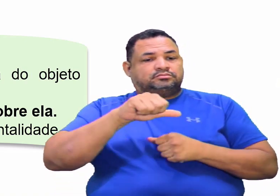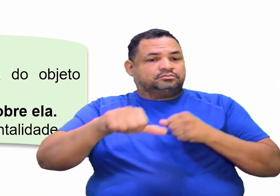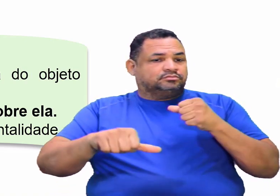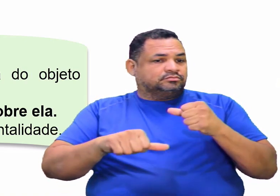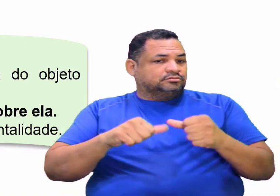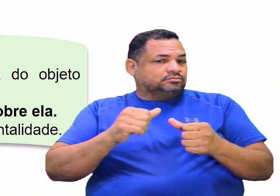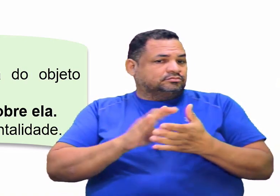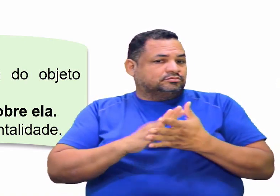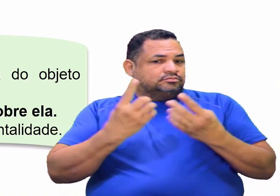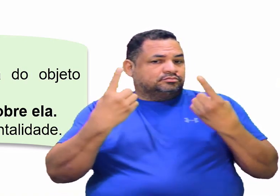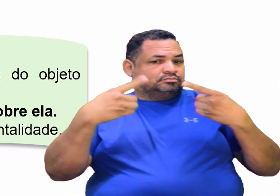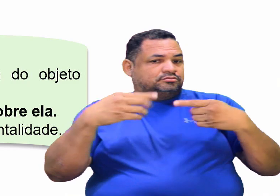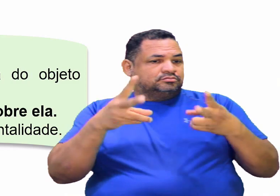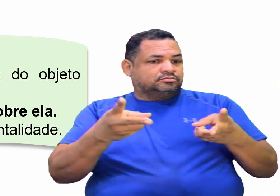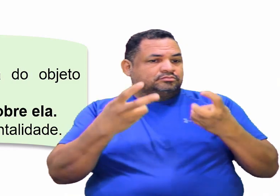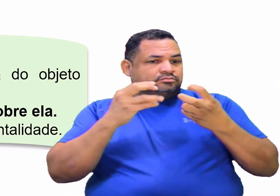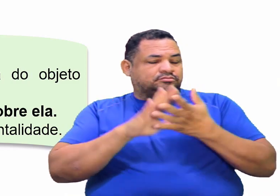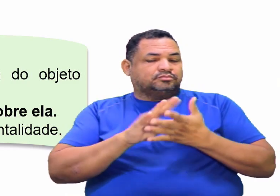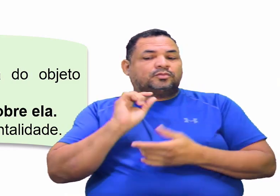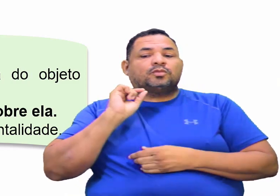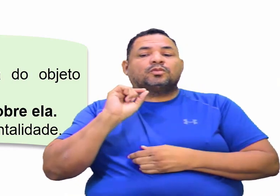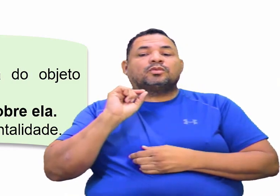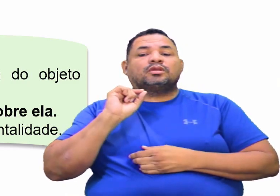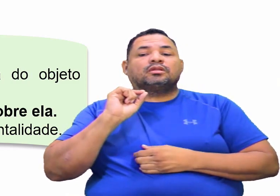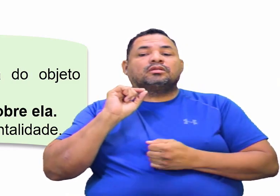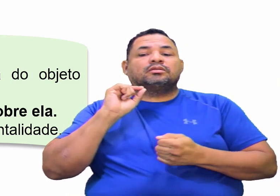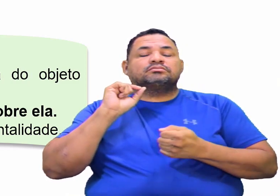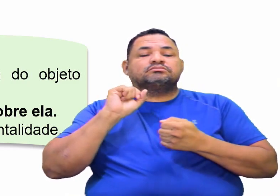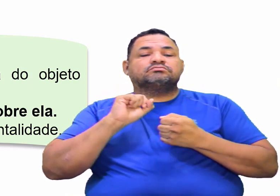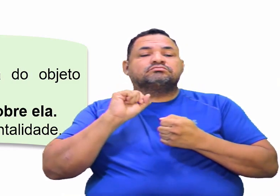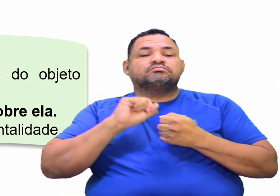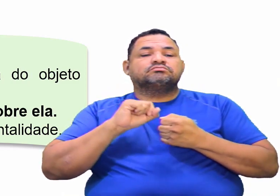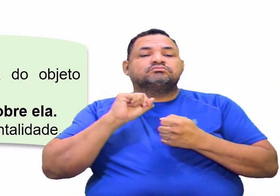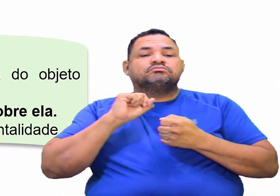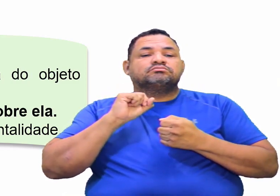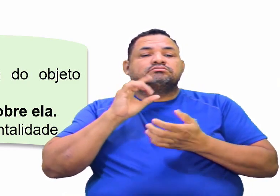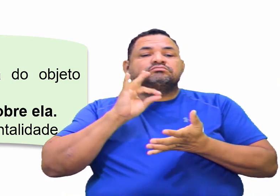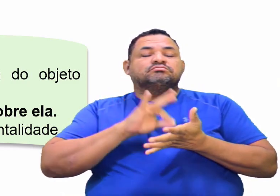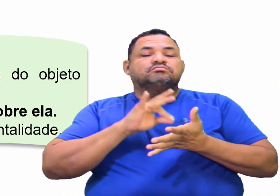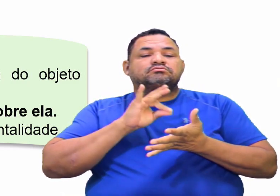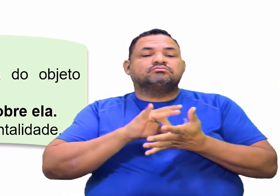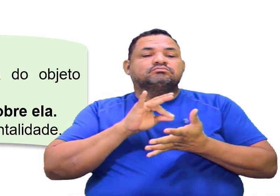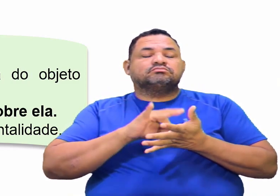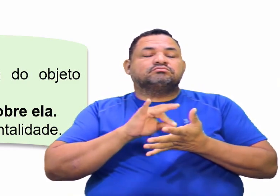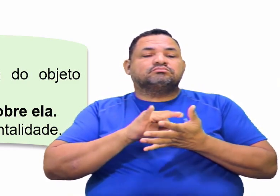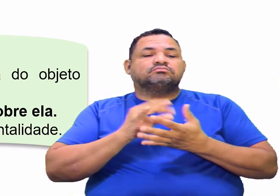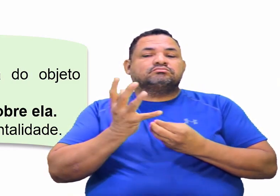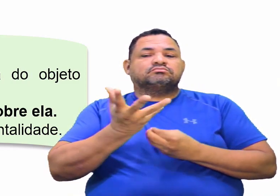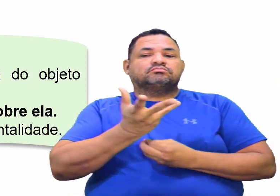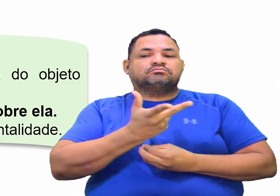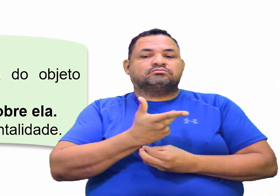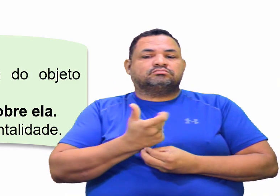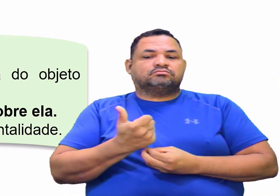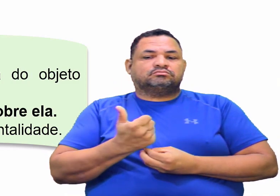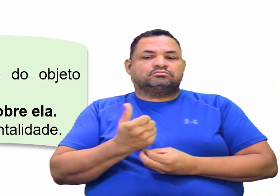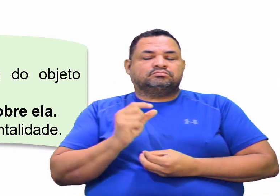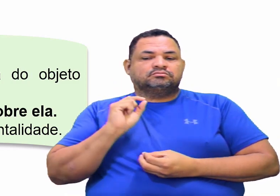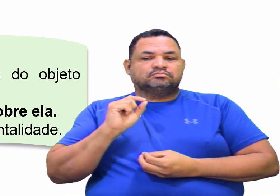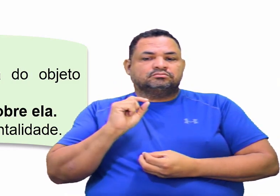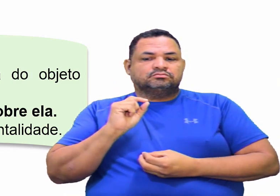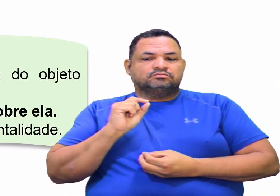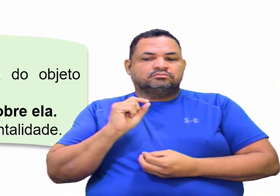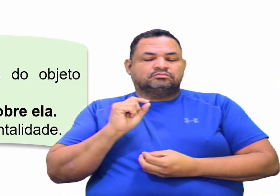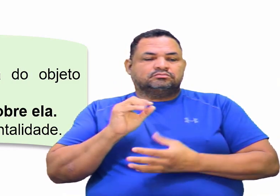um desafio perceber o que de fato é arte, tanto que os artistas mexeram com